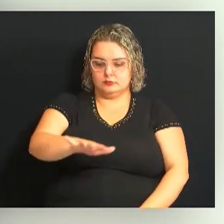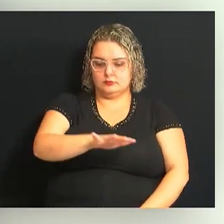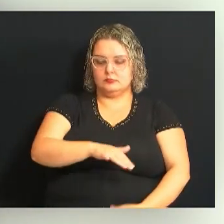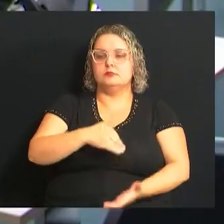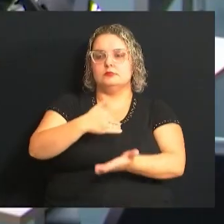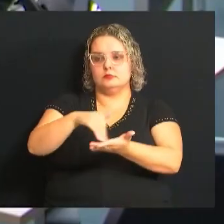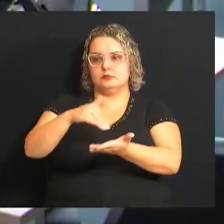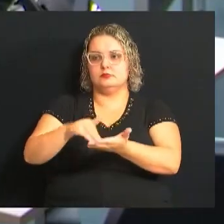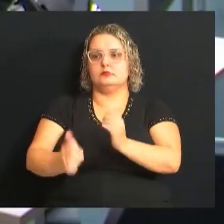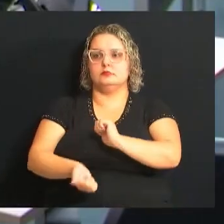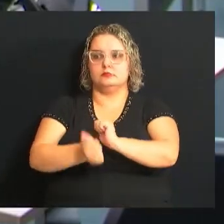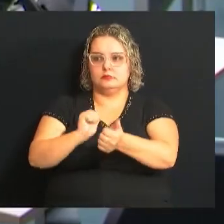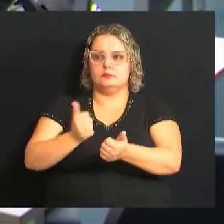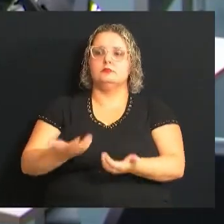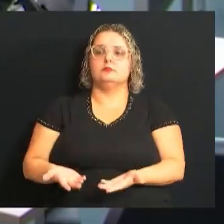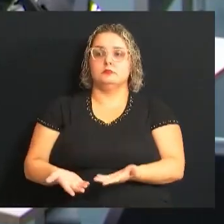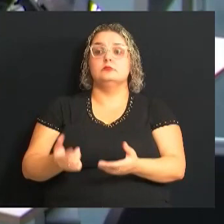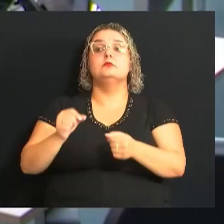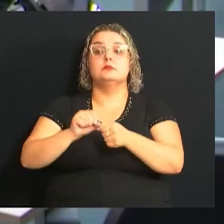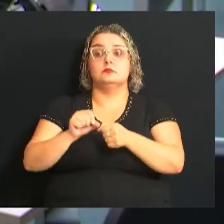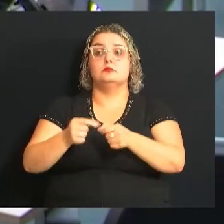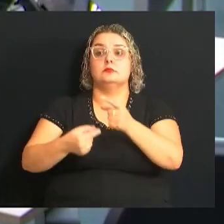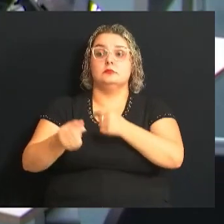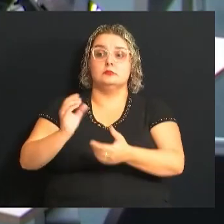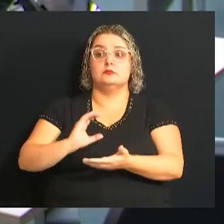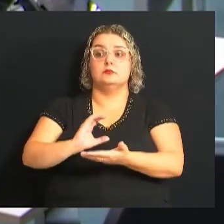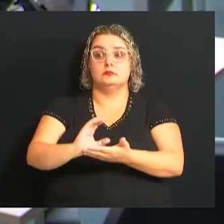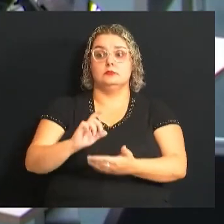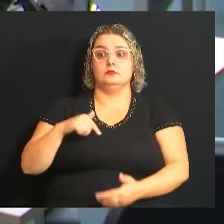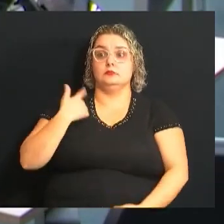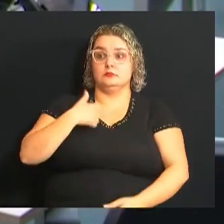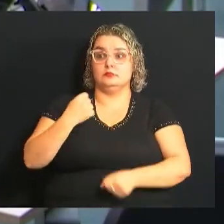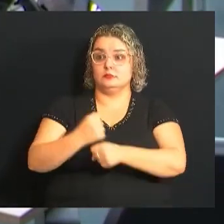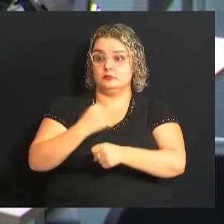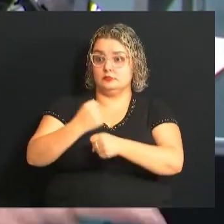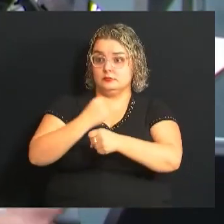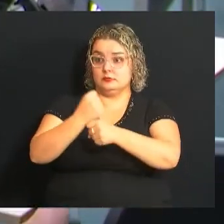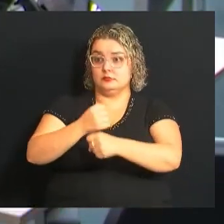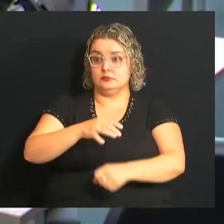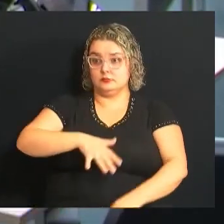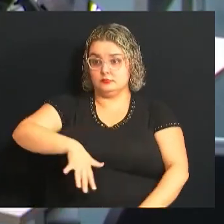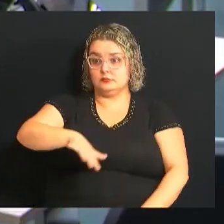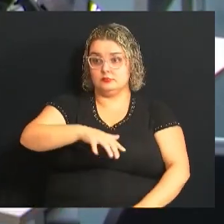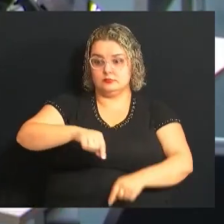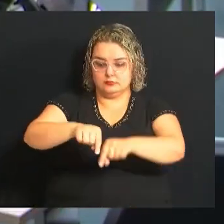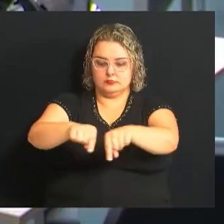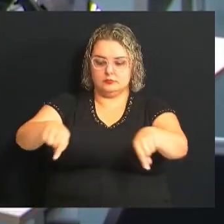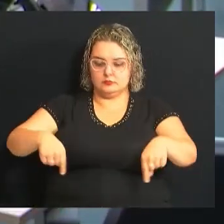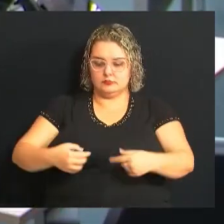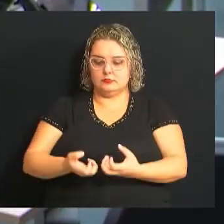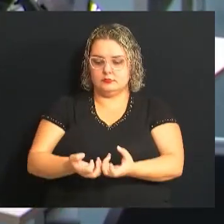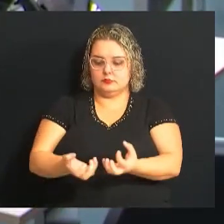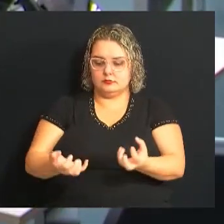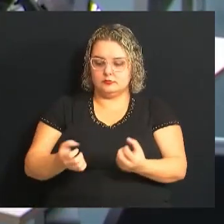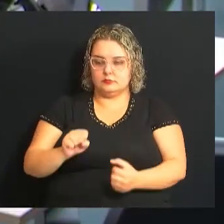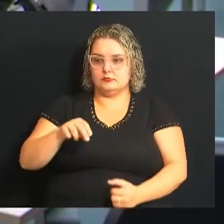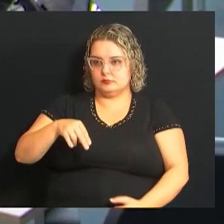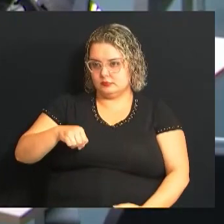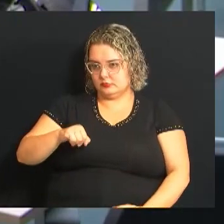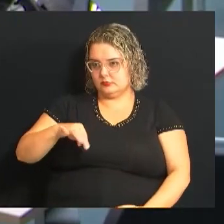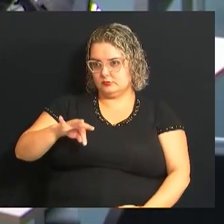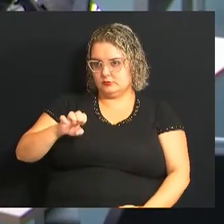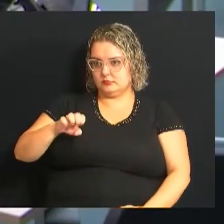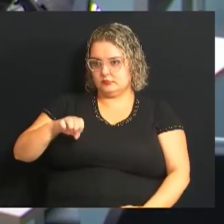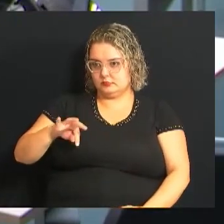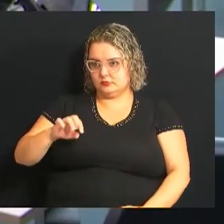de Esportes. Fizemos destinação. Nessa parte nós vamos construir, vai ter um campo de grama sintética na divisa do São Jorge com a